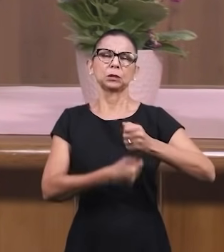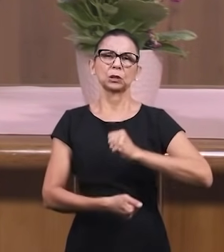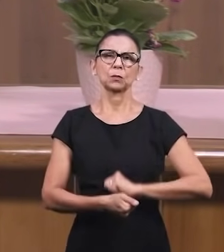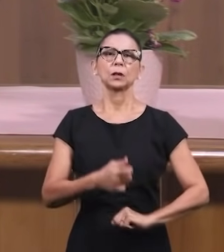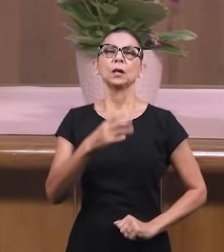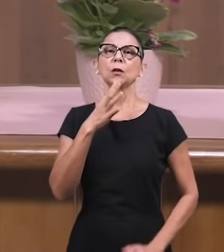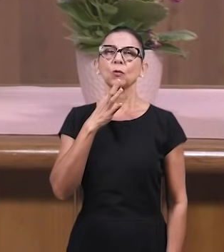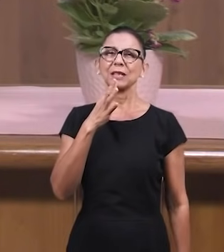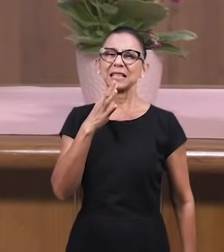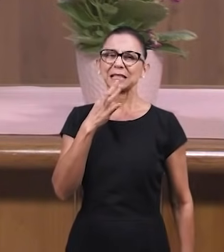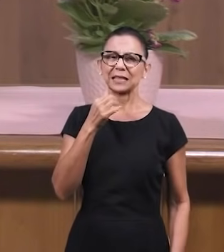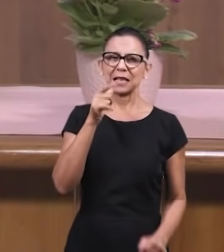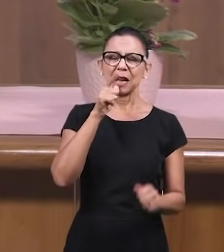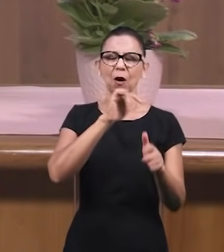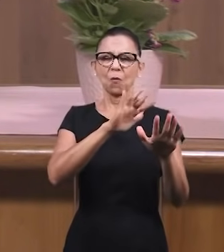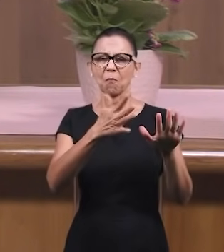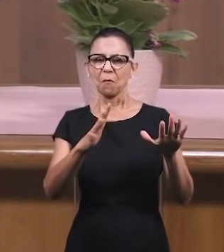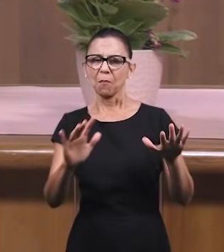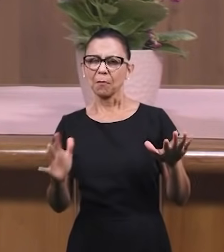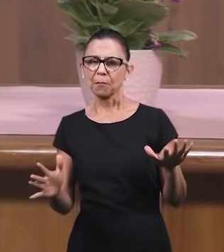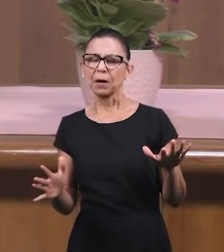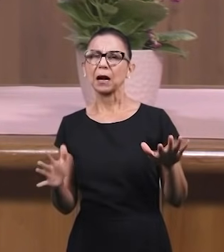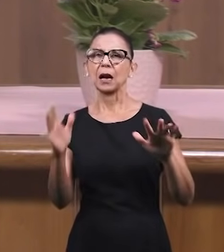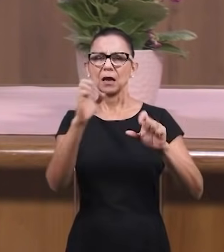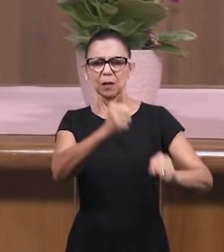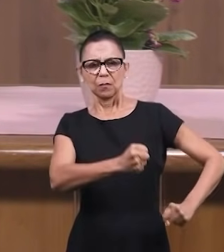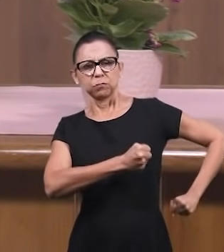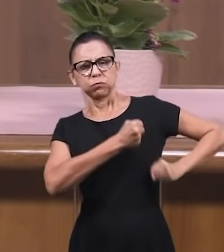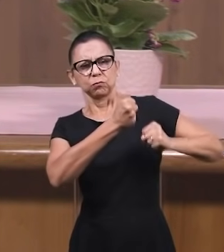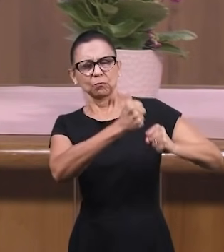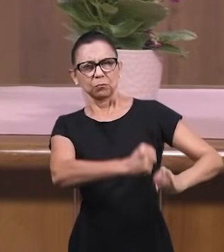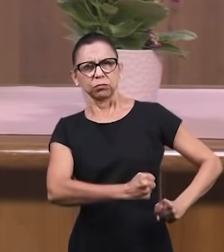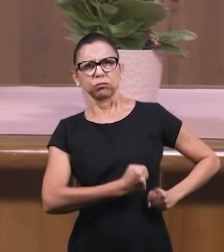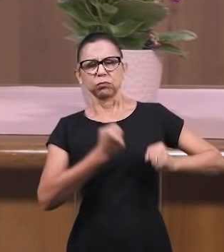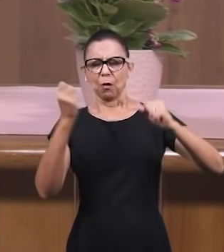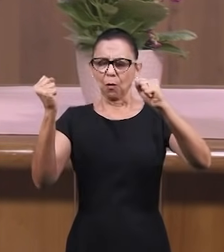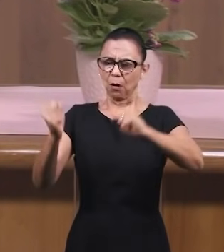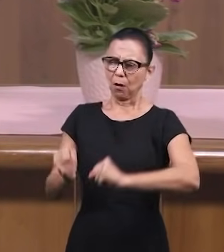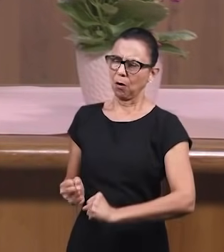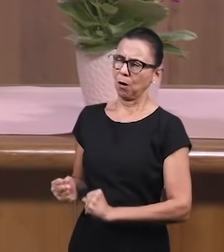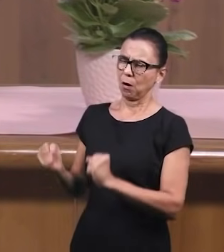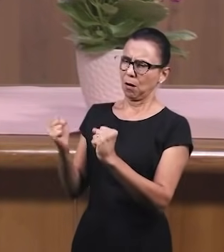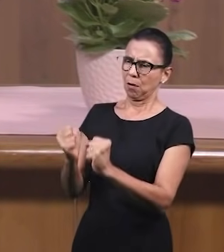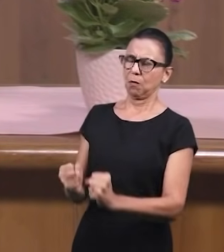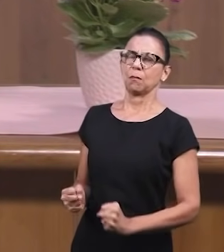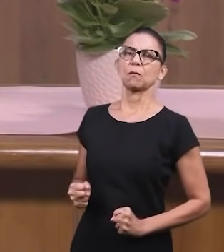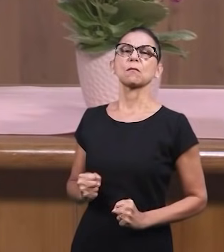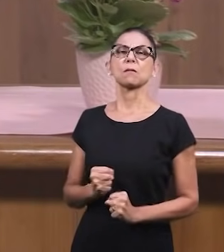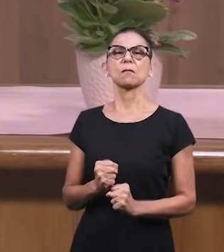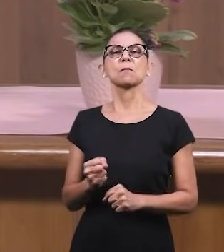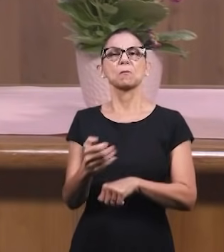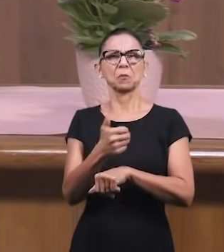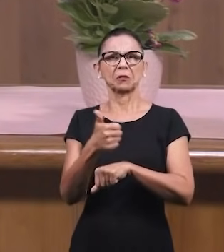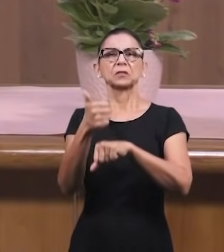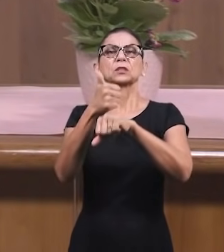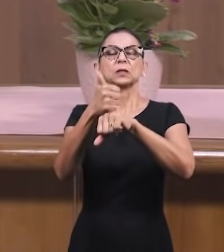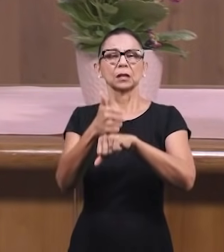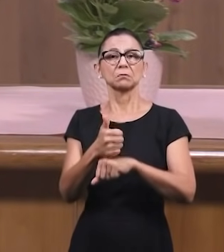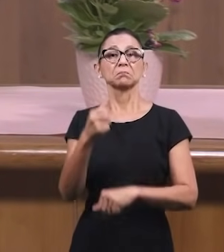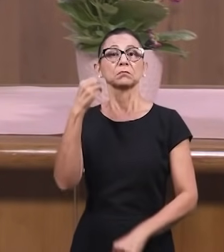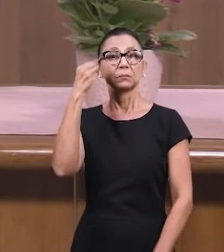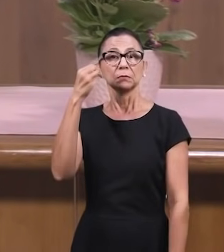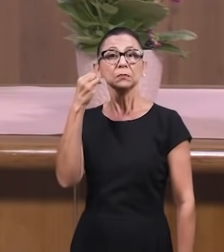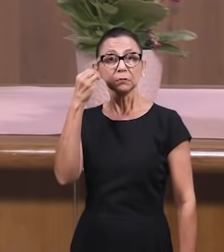mar, conheciam o tempo, sabiam remar muito bem, eram homens experientes